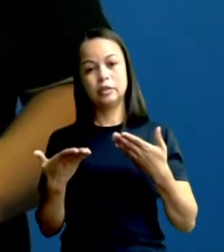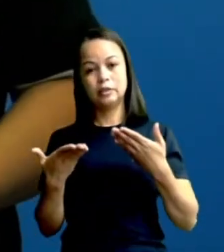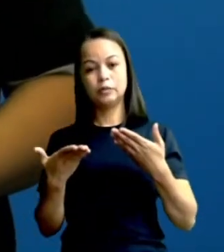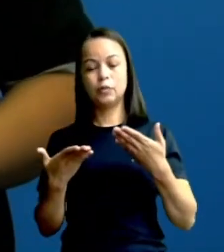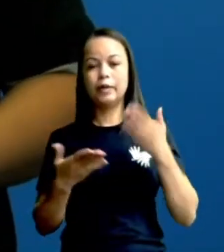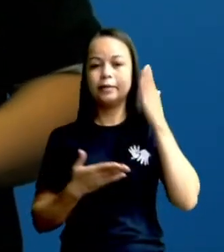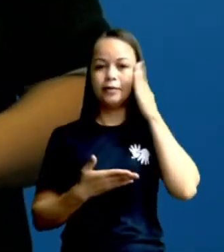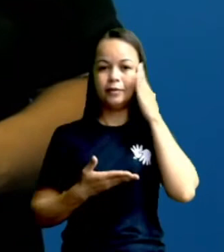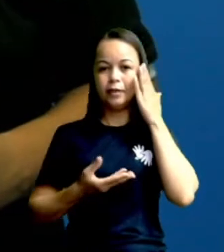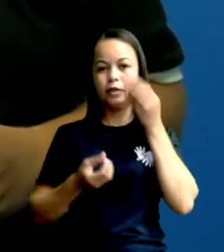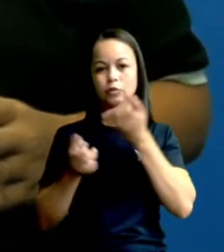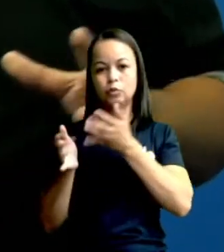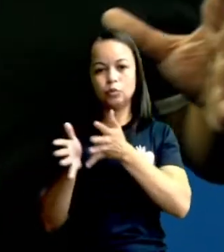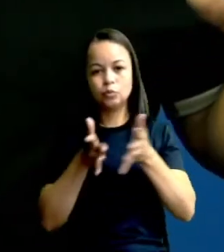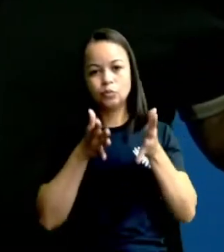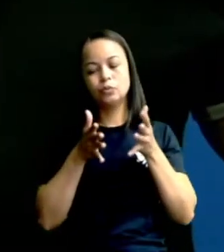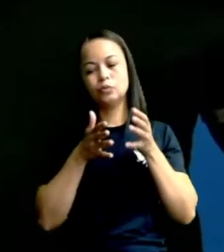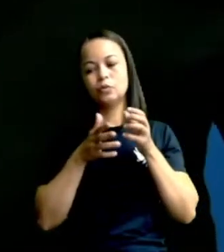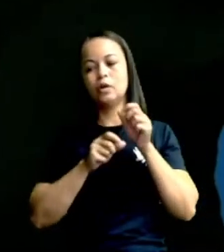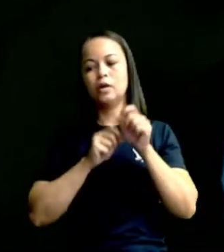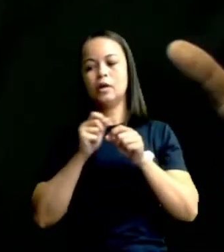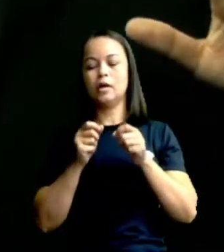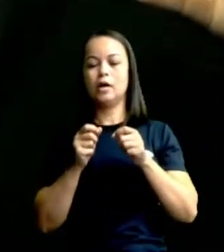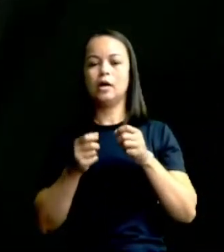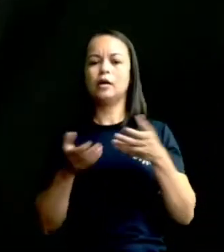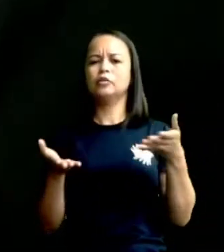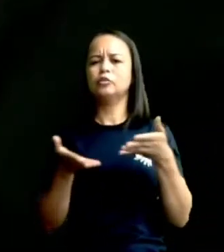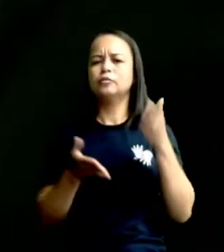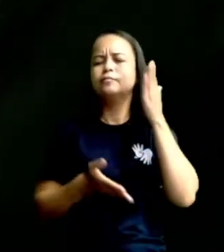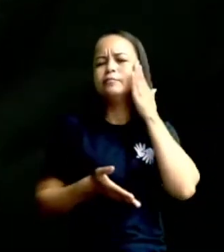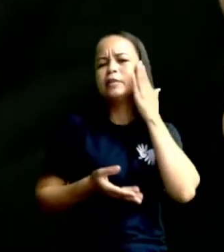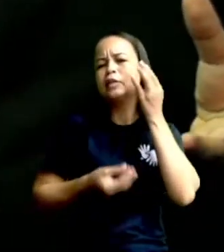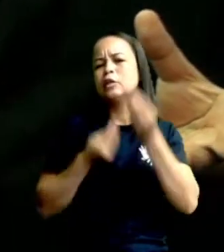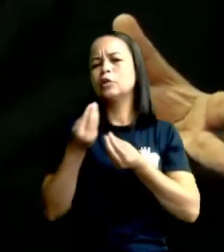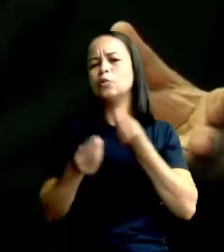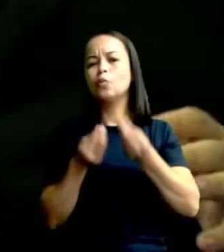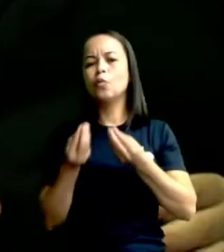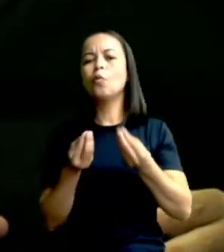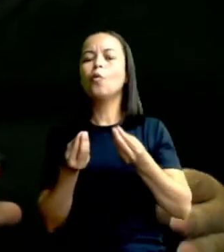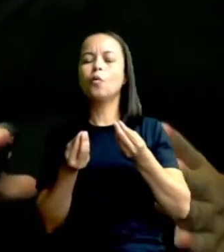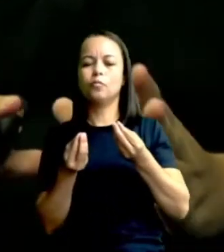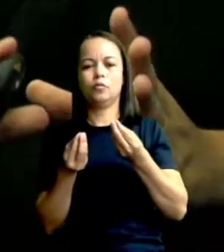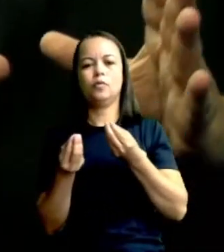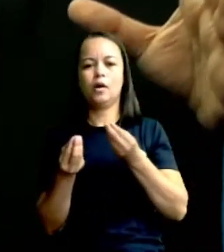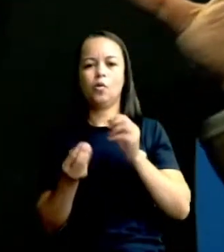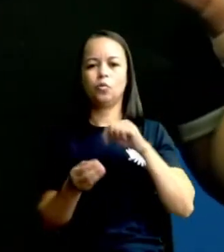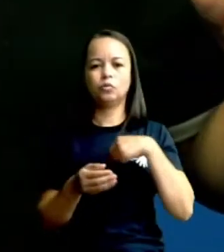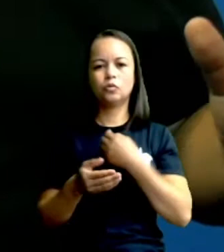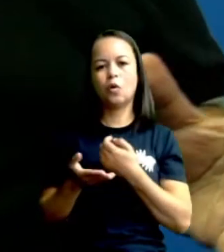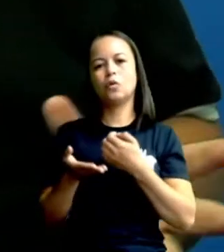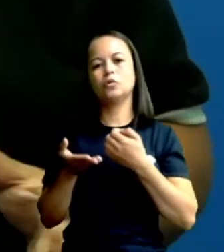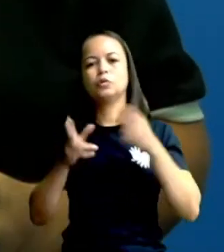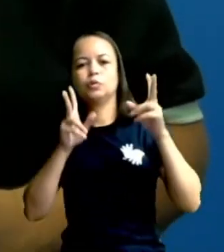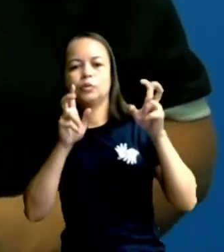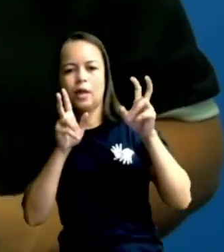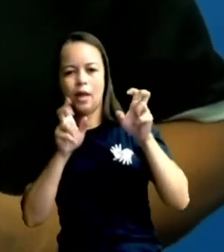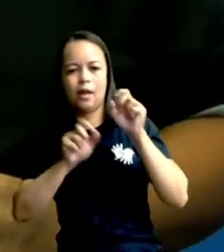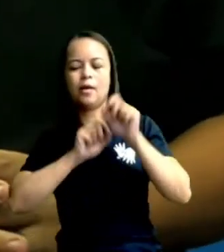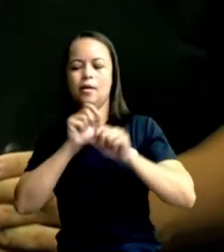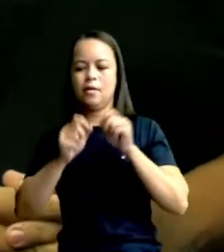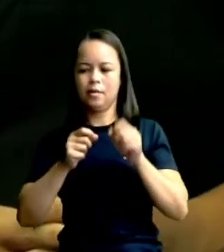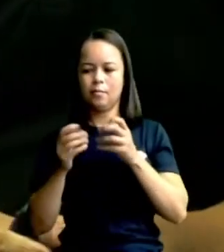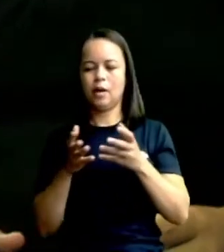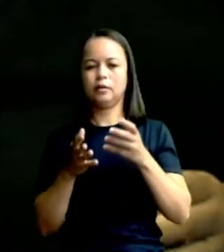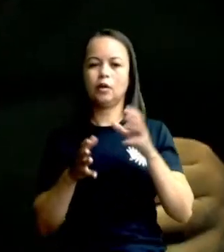aqui, já entendemos um pouco do nosso assunto, Já estamos adentrando ao conhecimento, ao